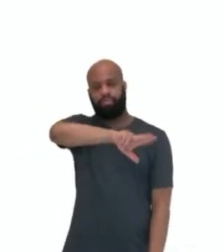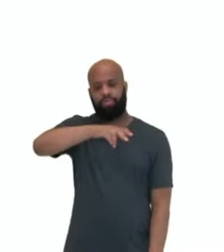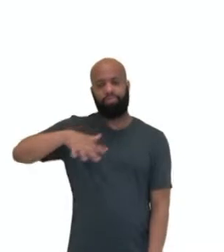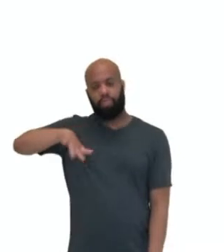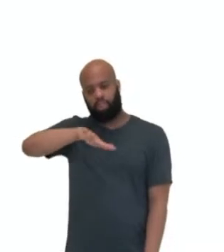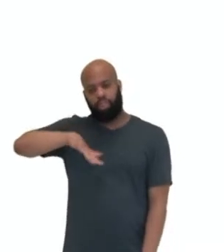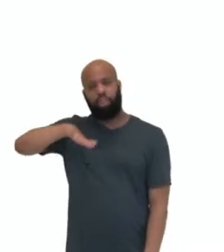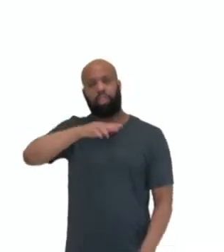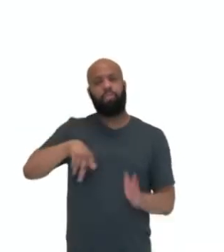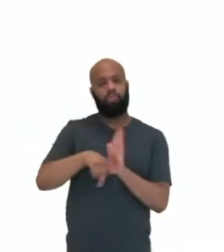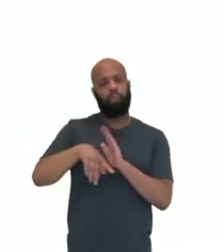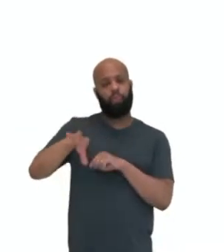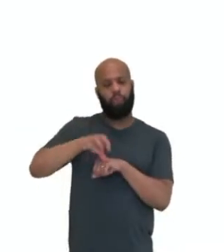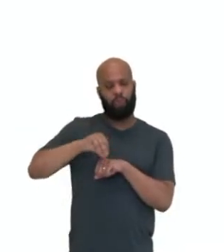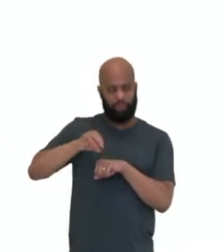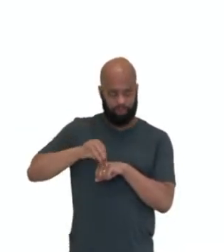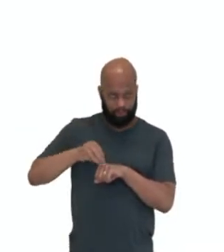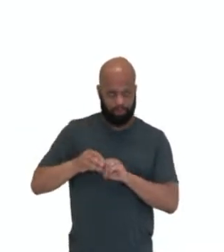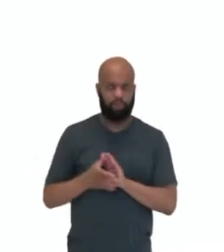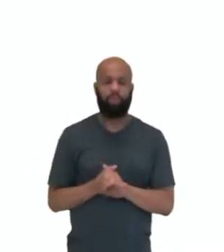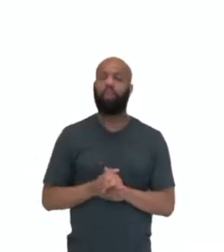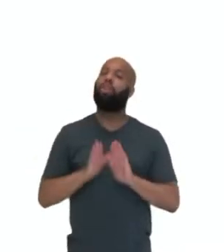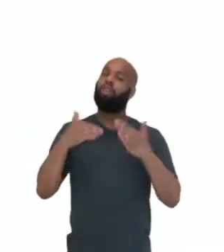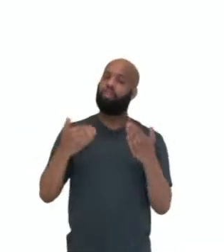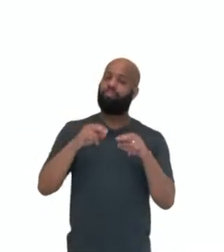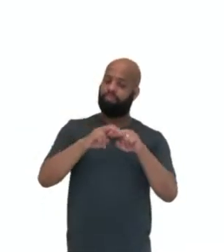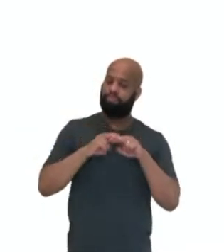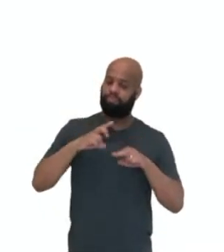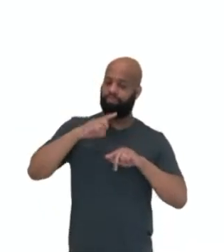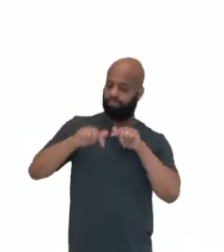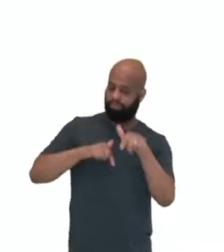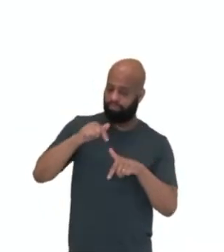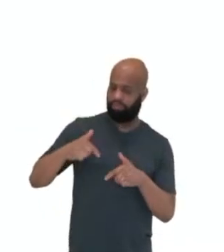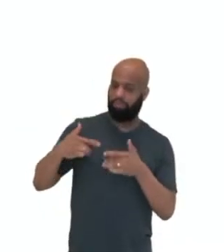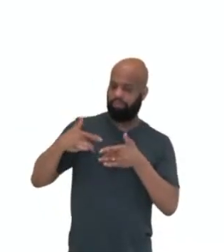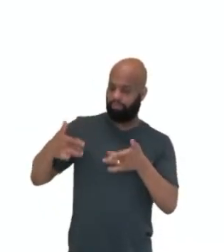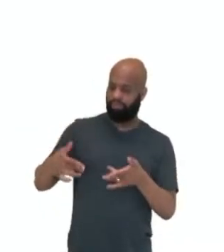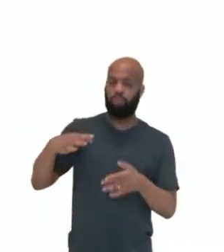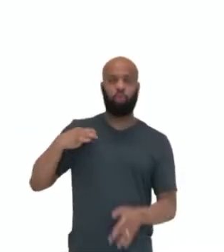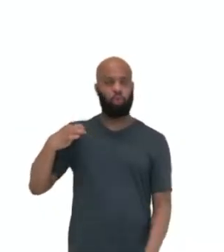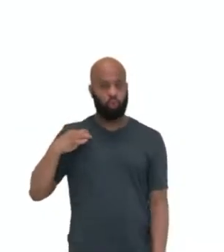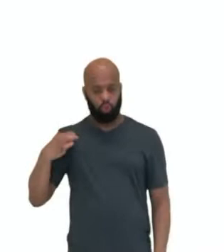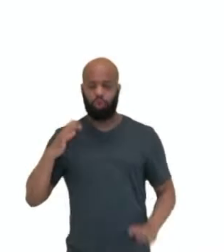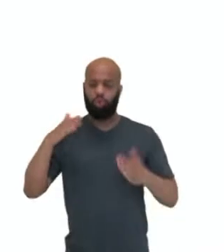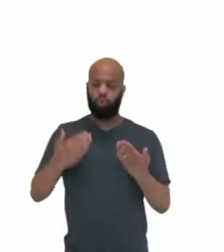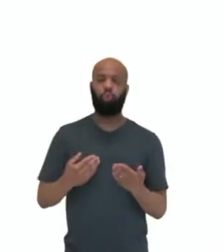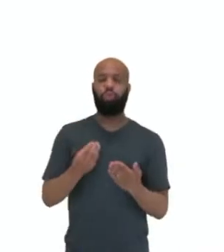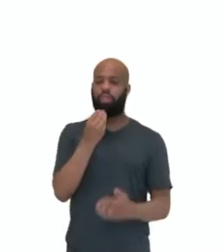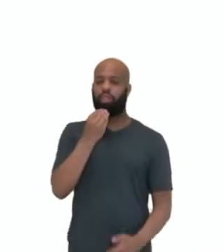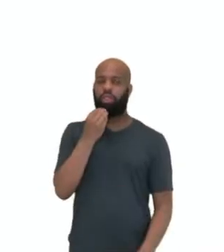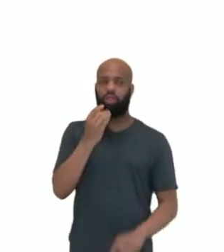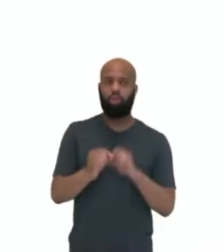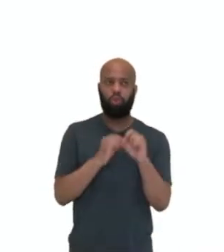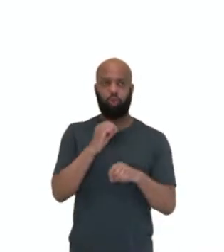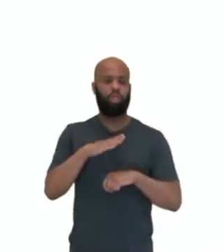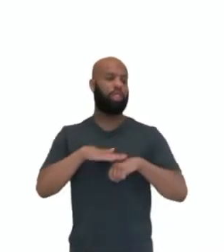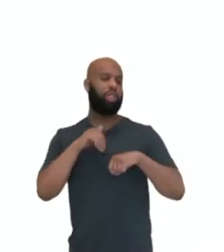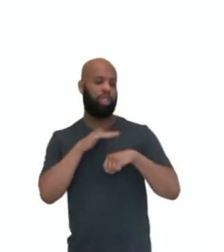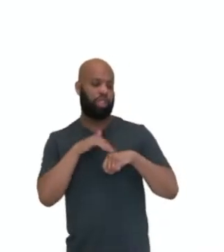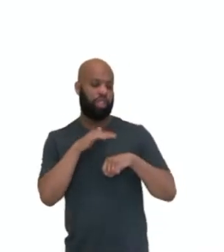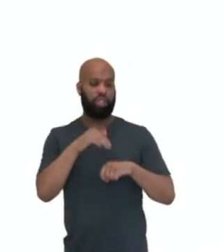diversas áreas do conhecimento, que por meio de trabalho voluntário oferecem um pouco de